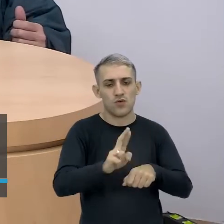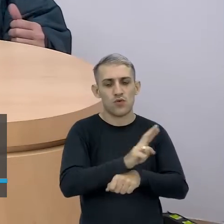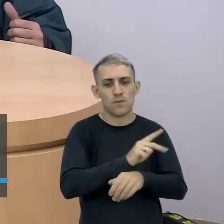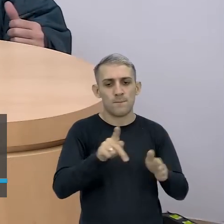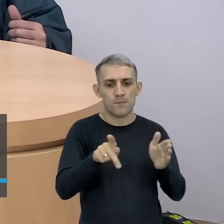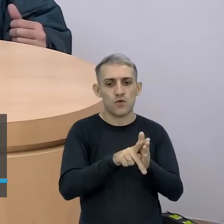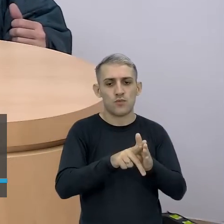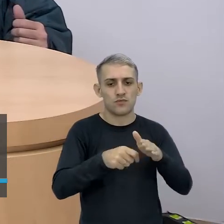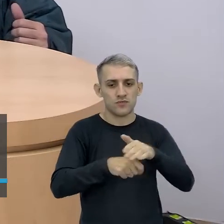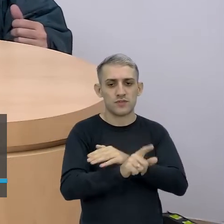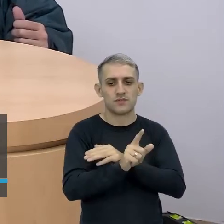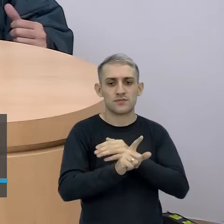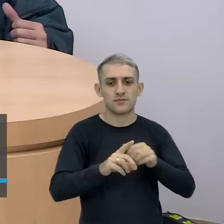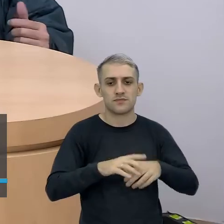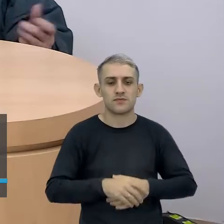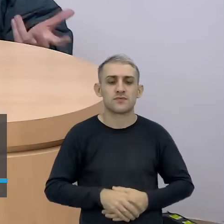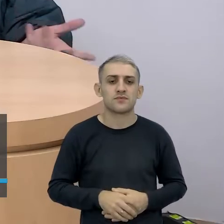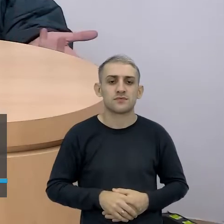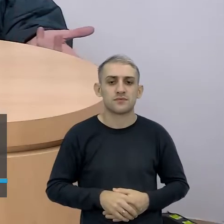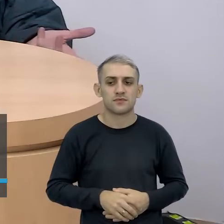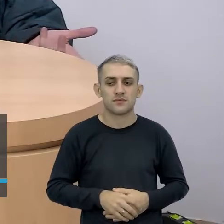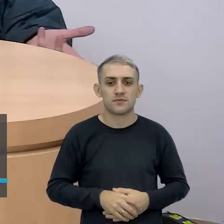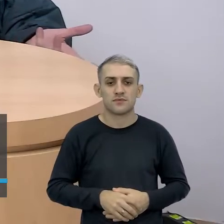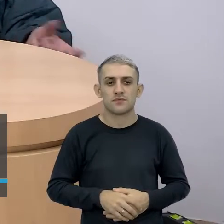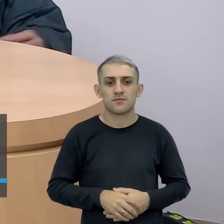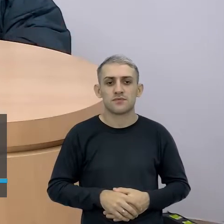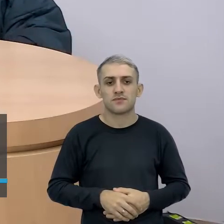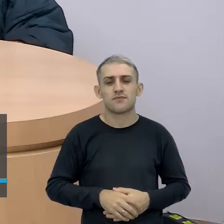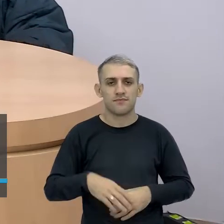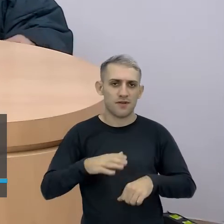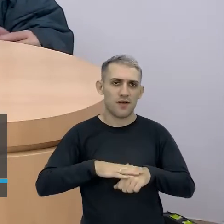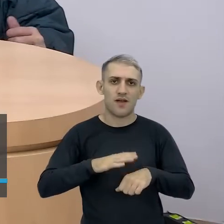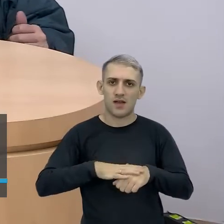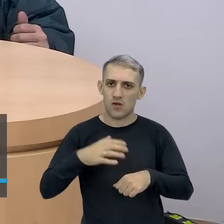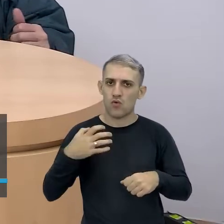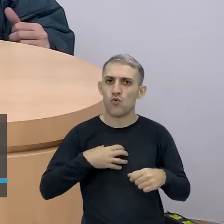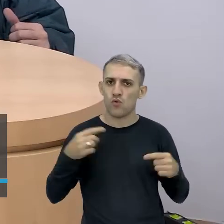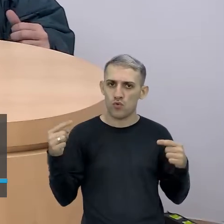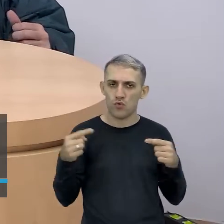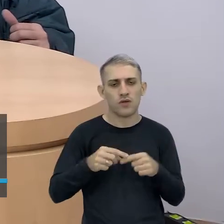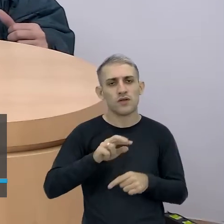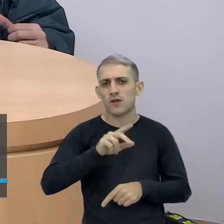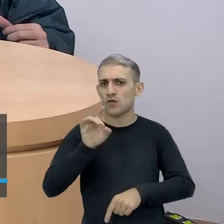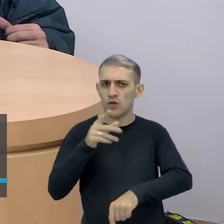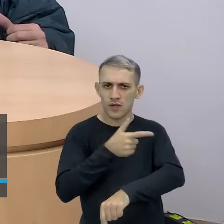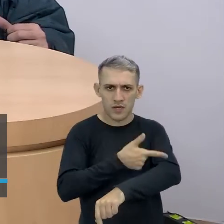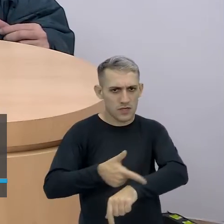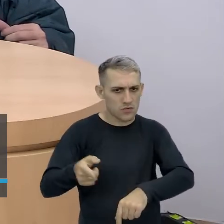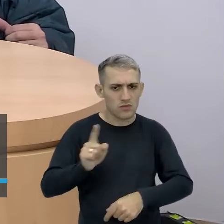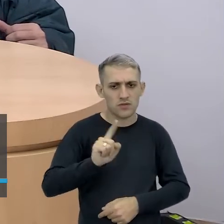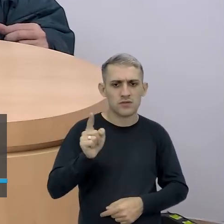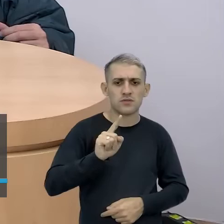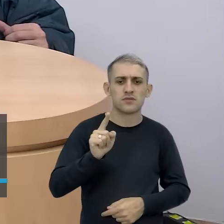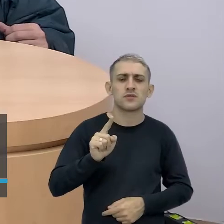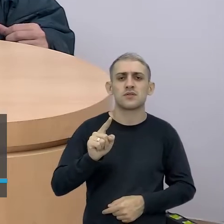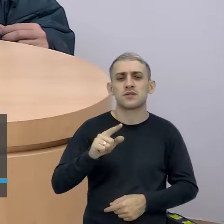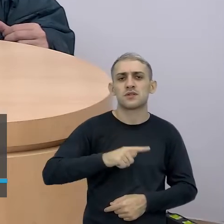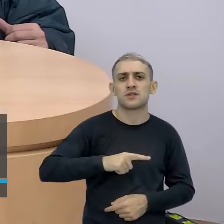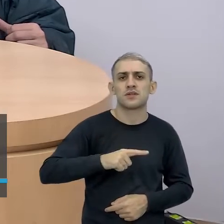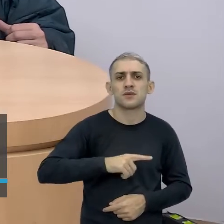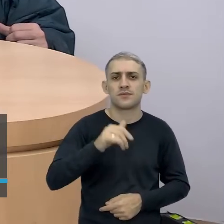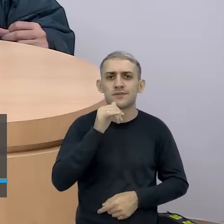financiamento. Então eles concluíram que não é sentido isso, né? Que não é só educação. Não adianta nada você